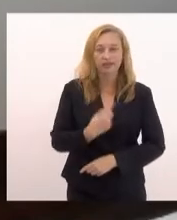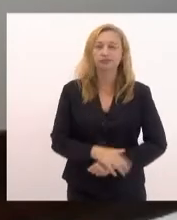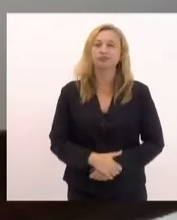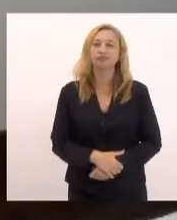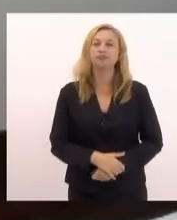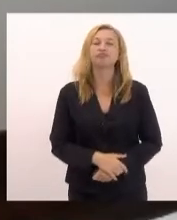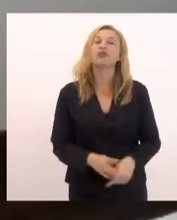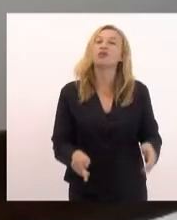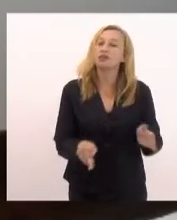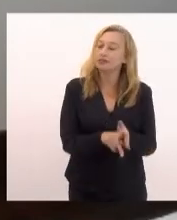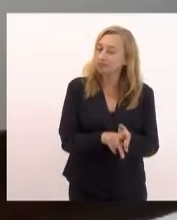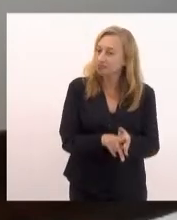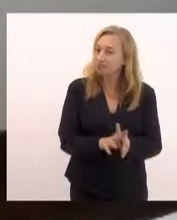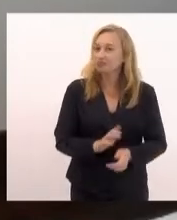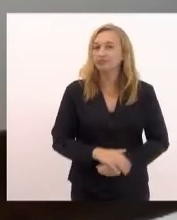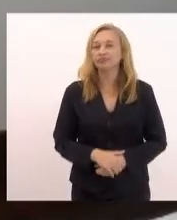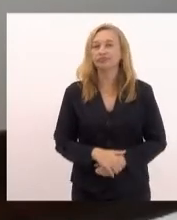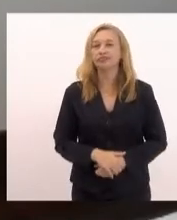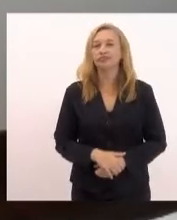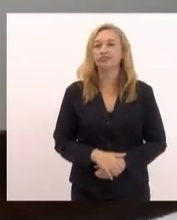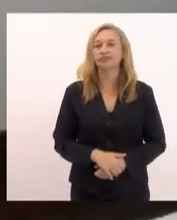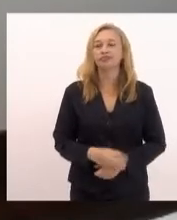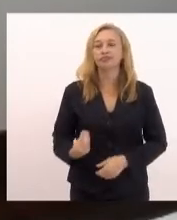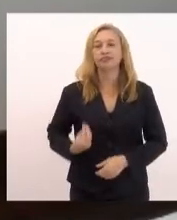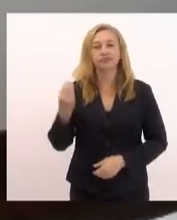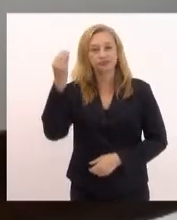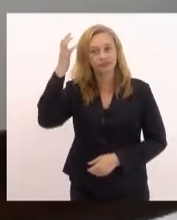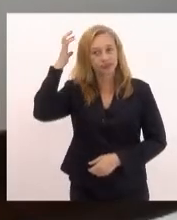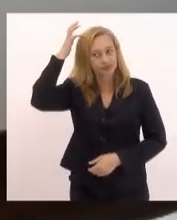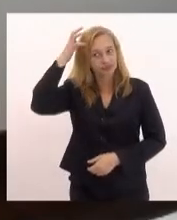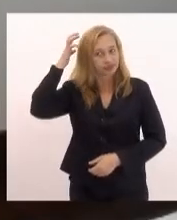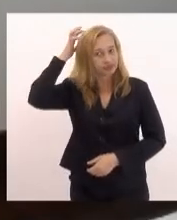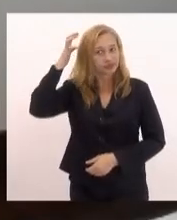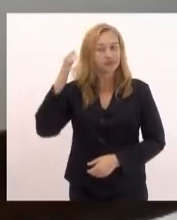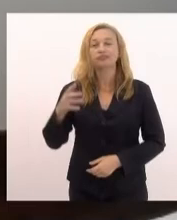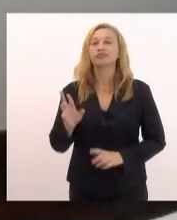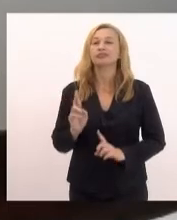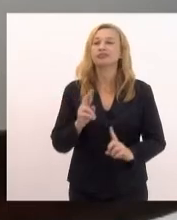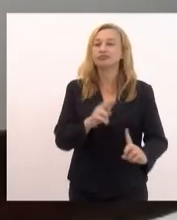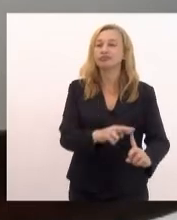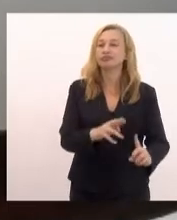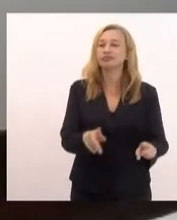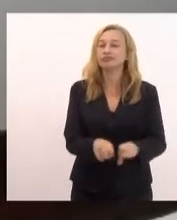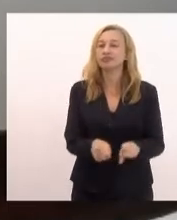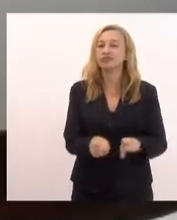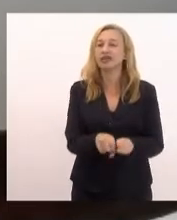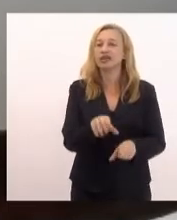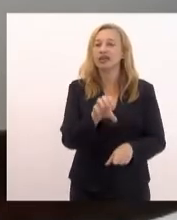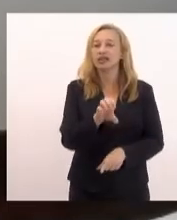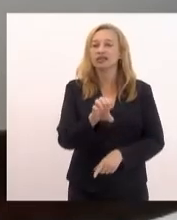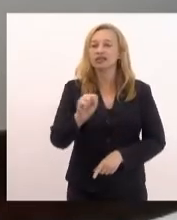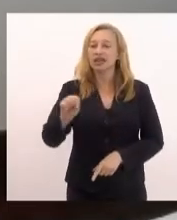esse projeto, além da figura da Marielle, coloca em evidência o CEASME, né? O Centro de